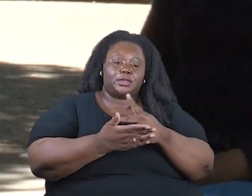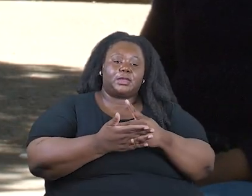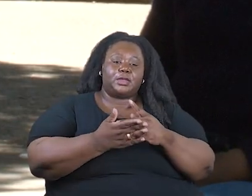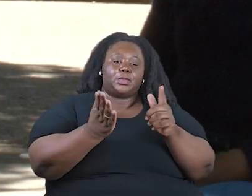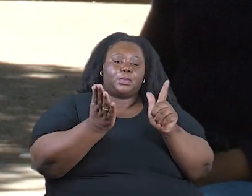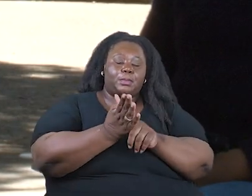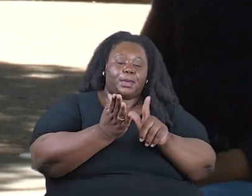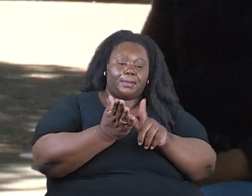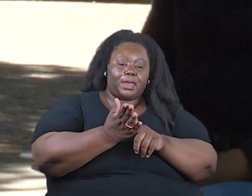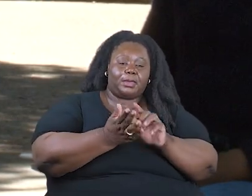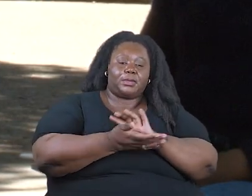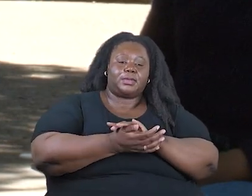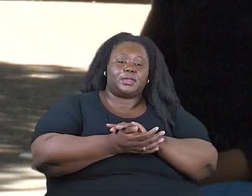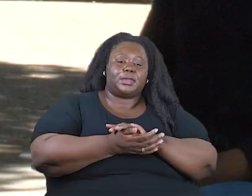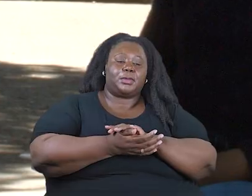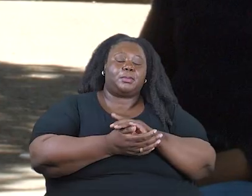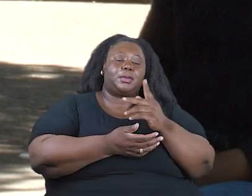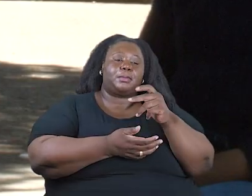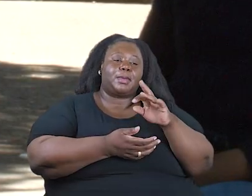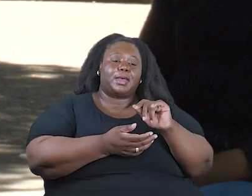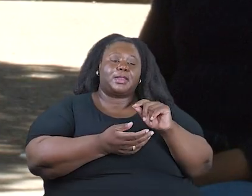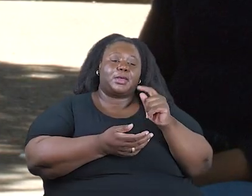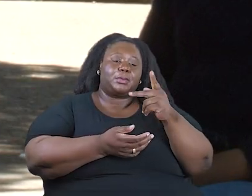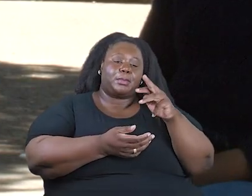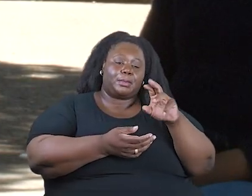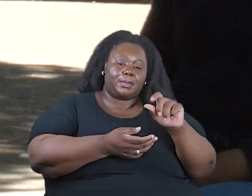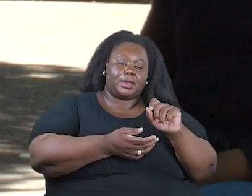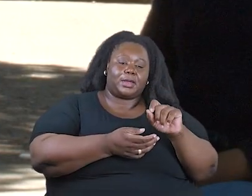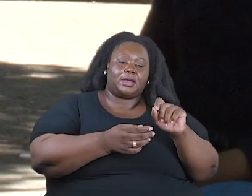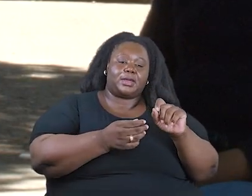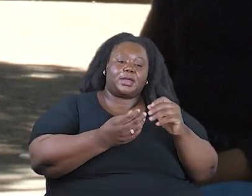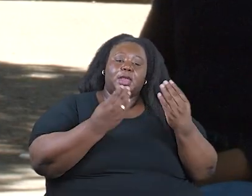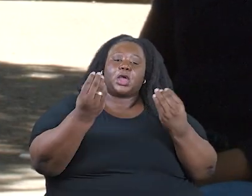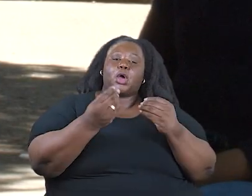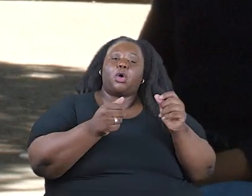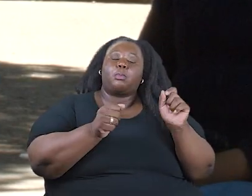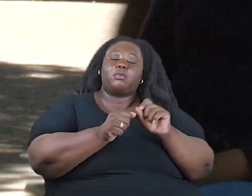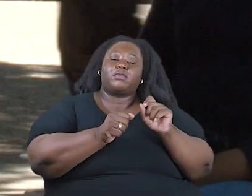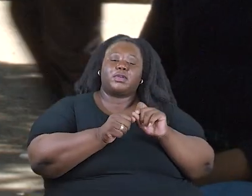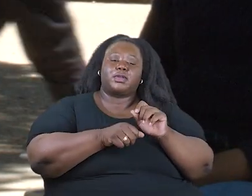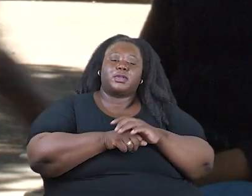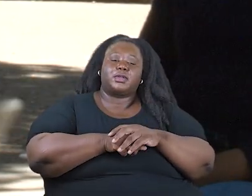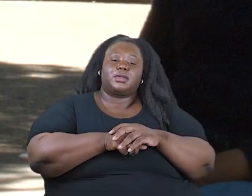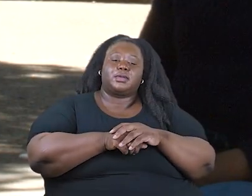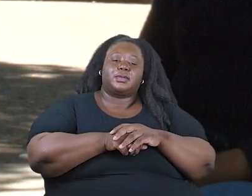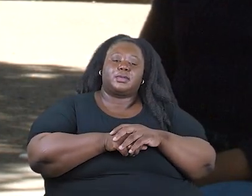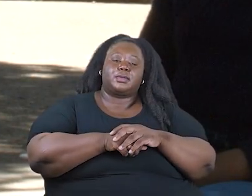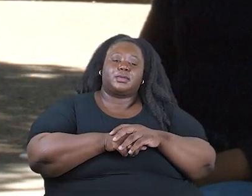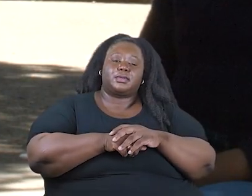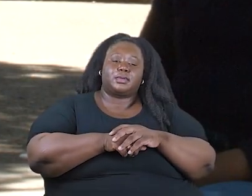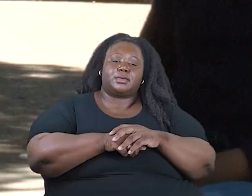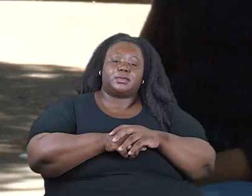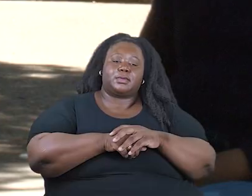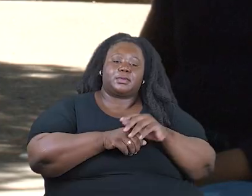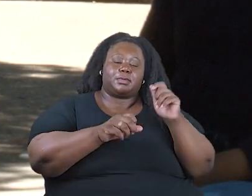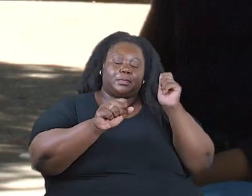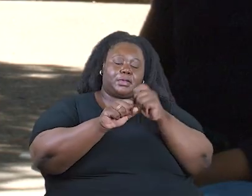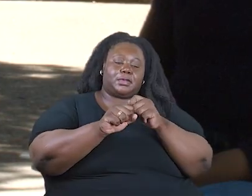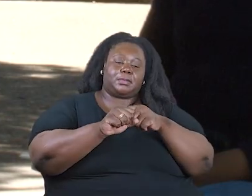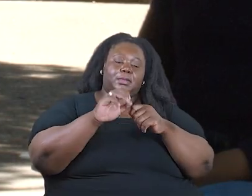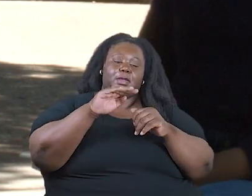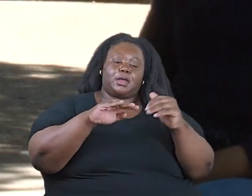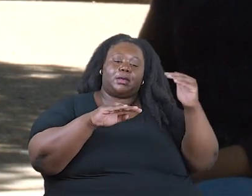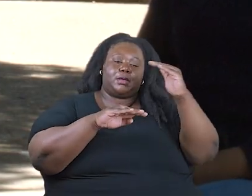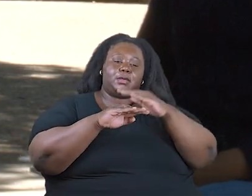papel carbono, uma pedra, um prego e a instrução para você pregar o prego, apoiar a pedra